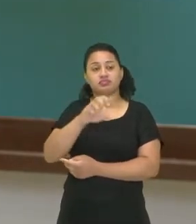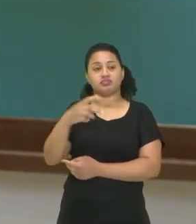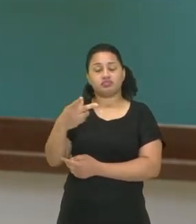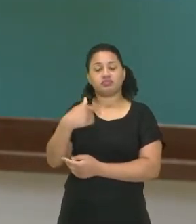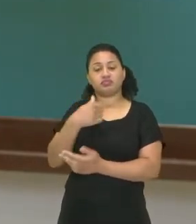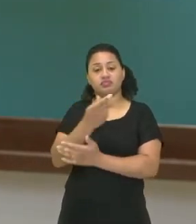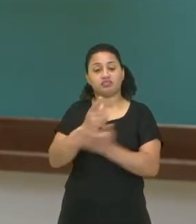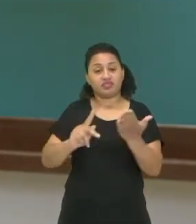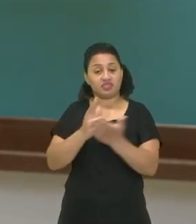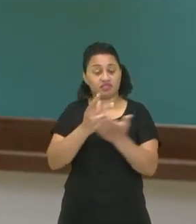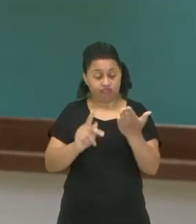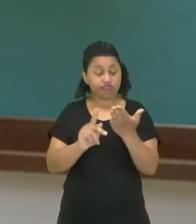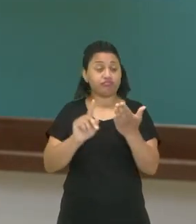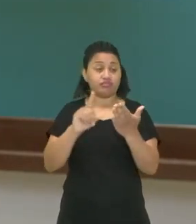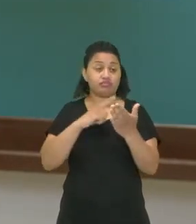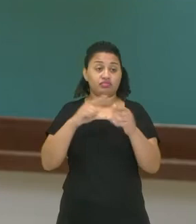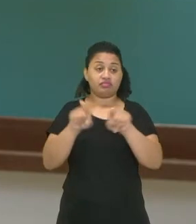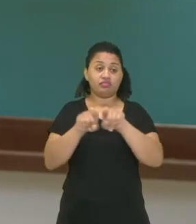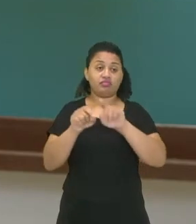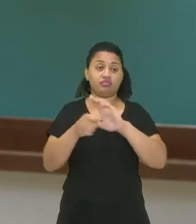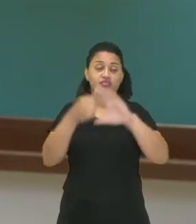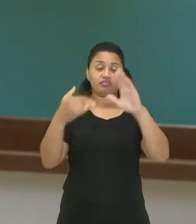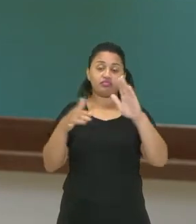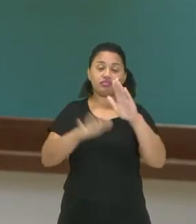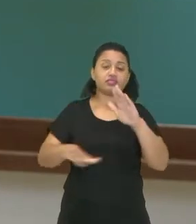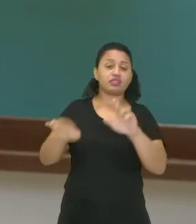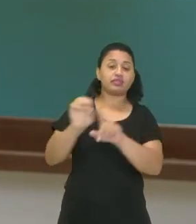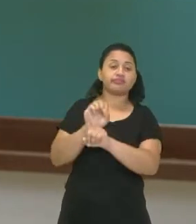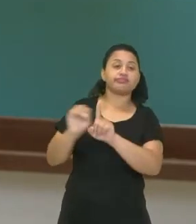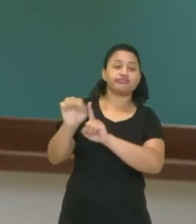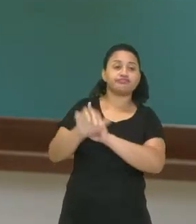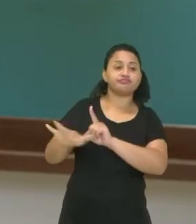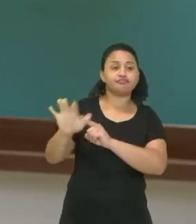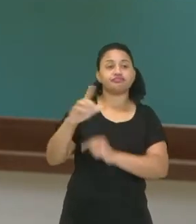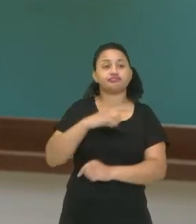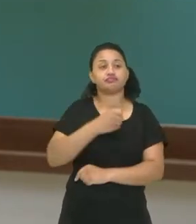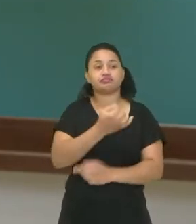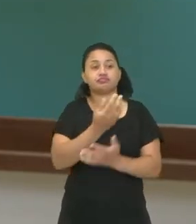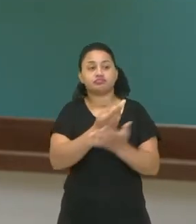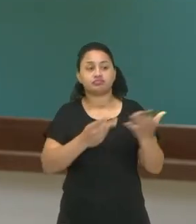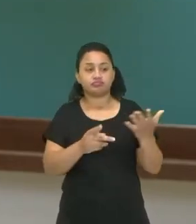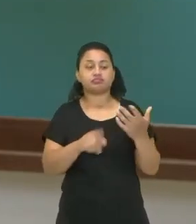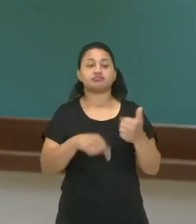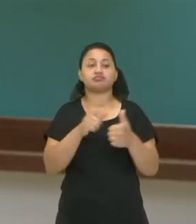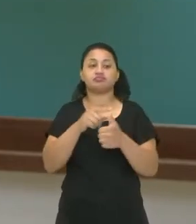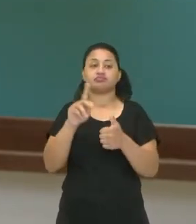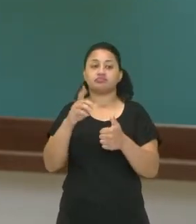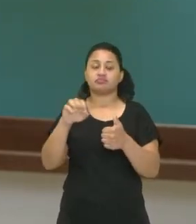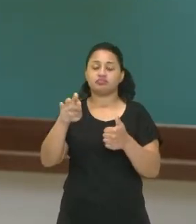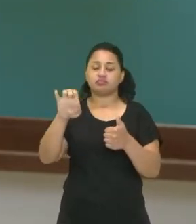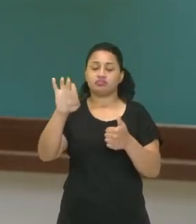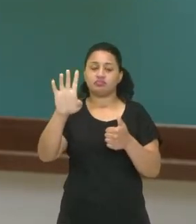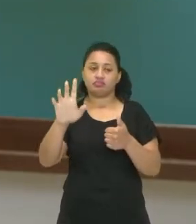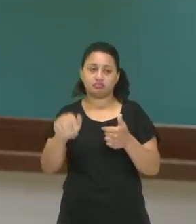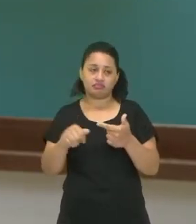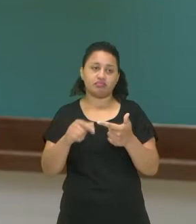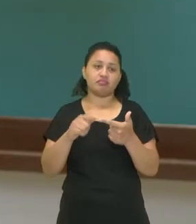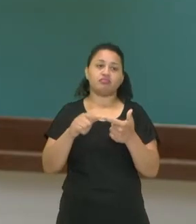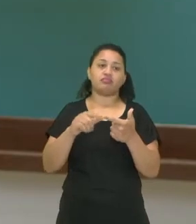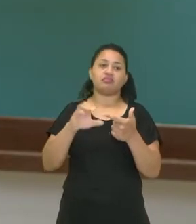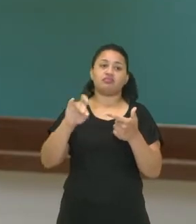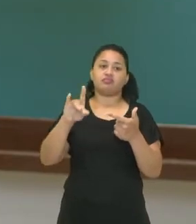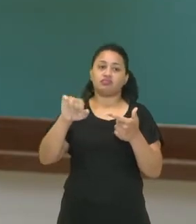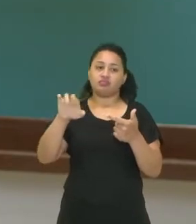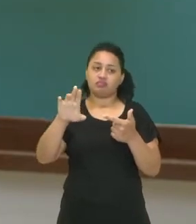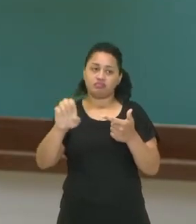de caráter épico-social. Alguns poemas são Hebreia, Mocidade e Morte, O Gondoleiro do